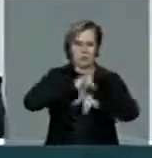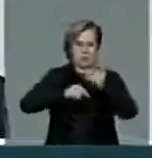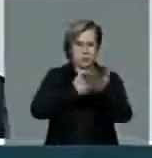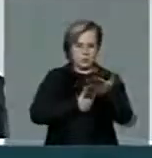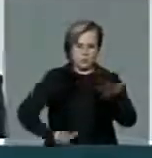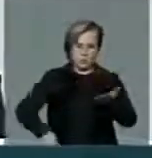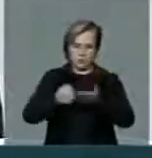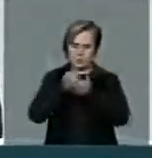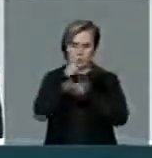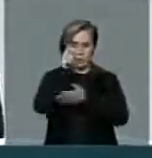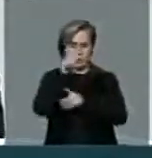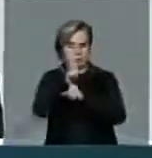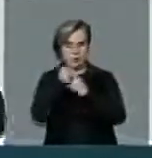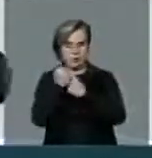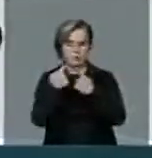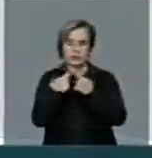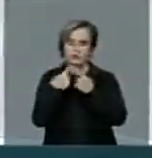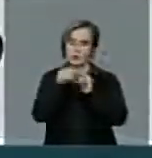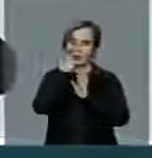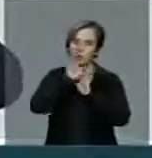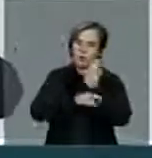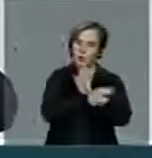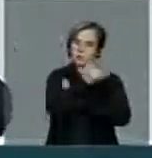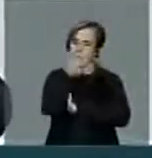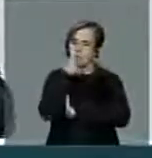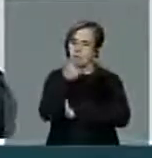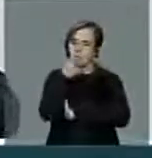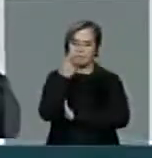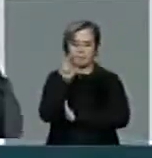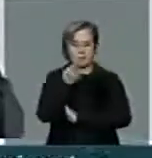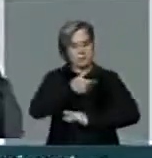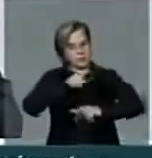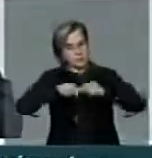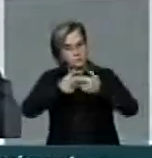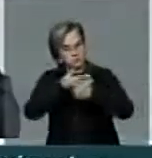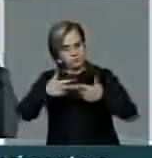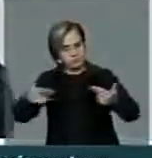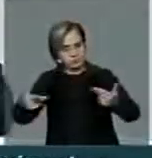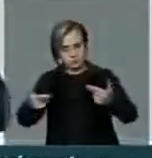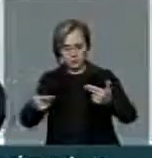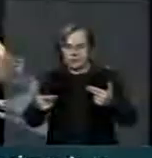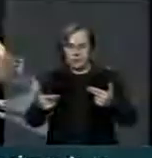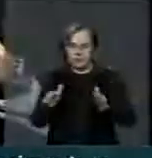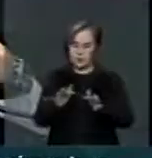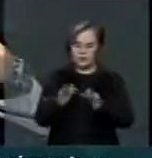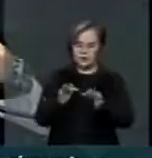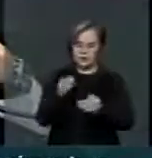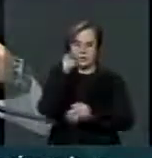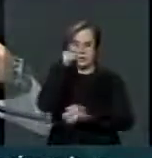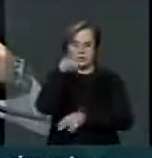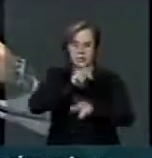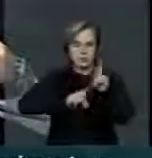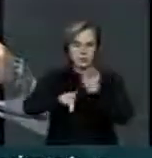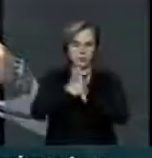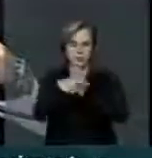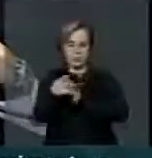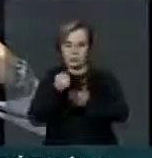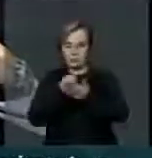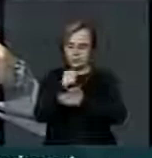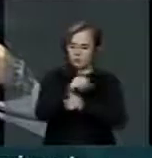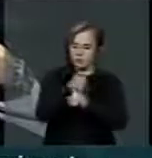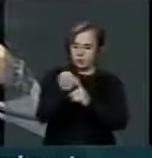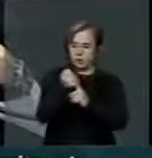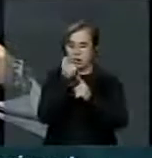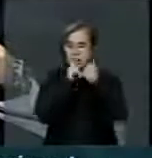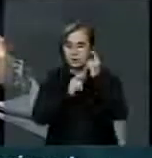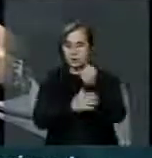porque o Código estabeleceu as atividades de baixo impacto, interesses públicos, utilidade pública e interesse social, para